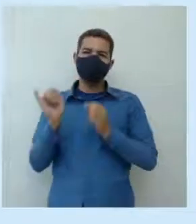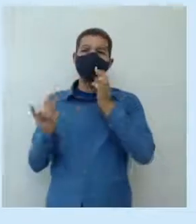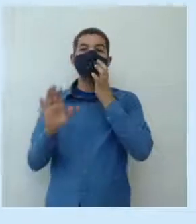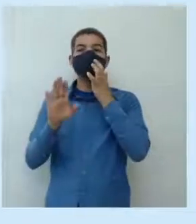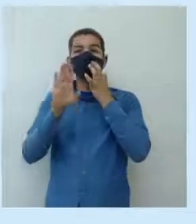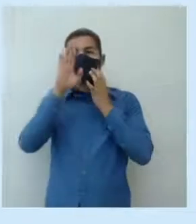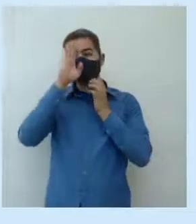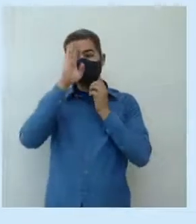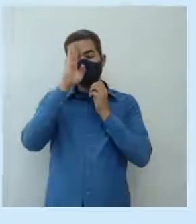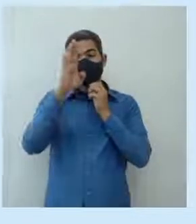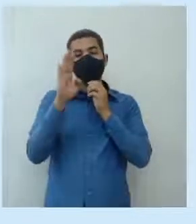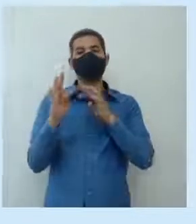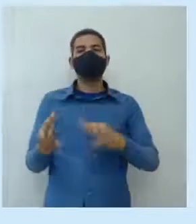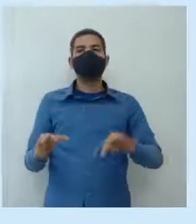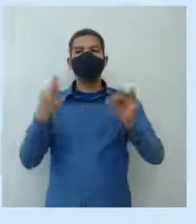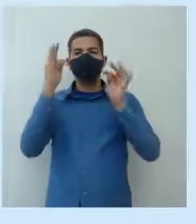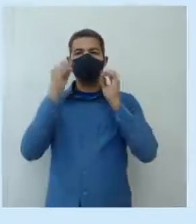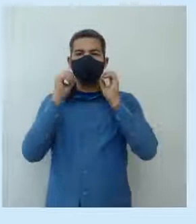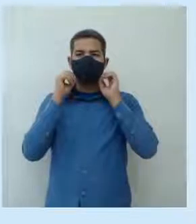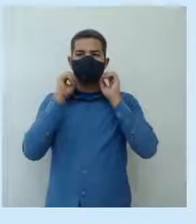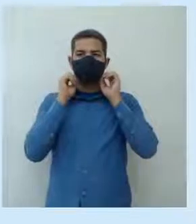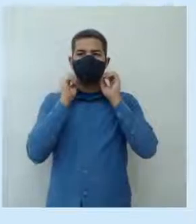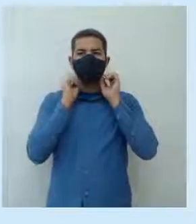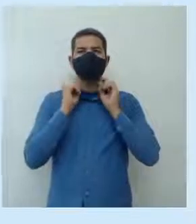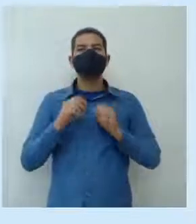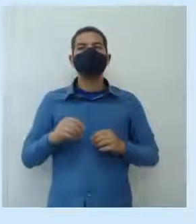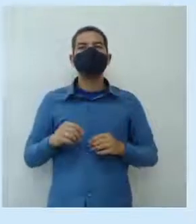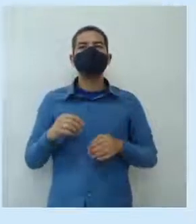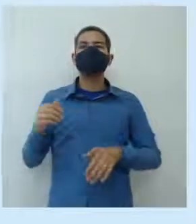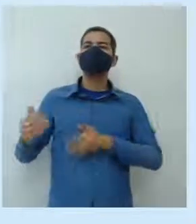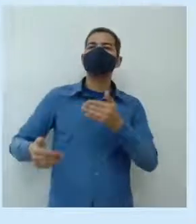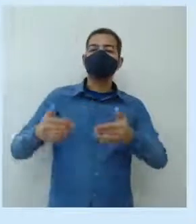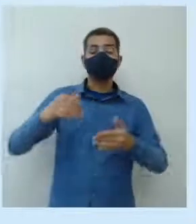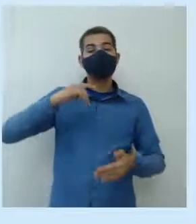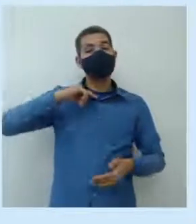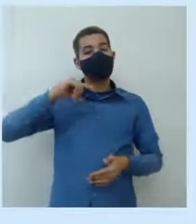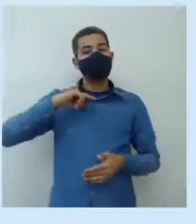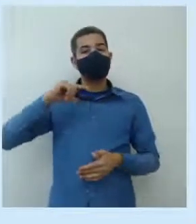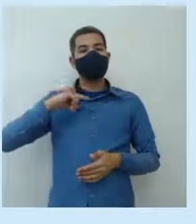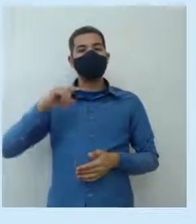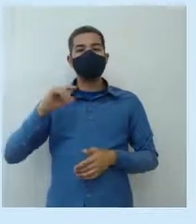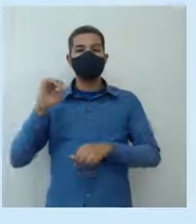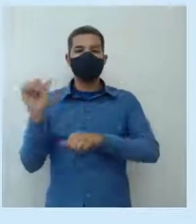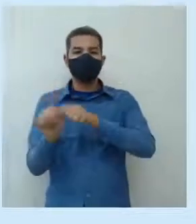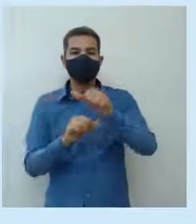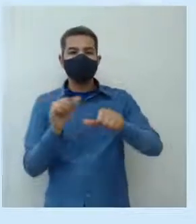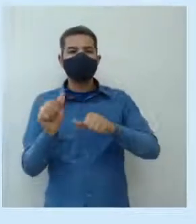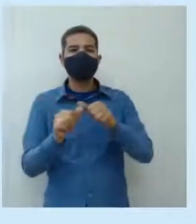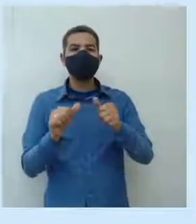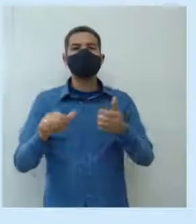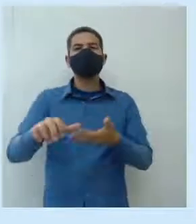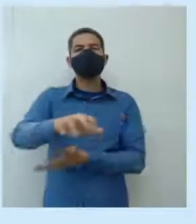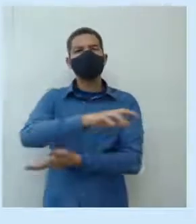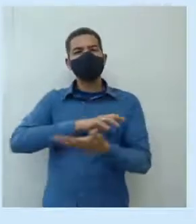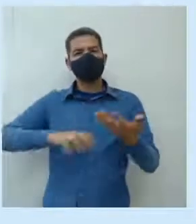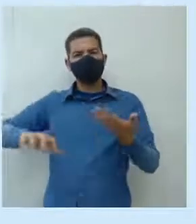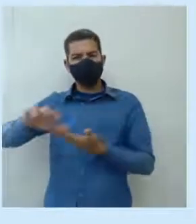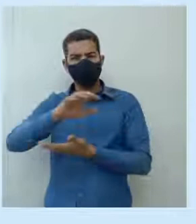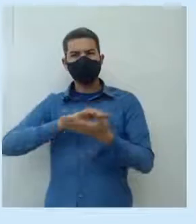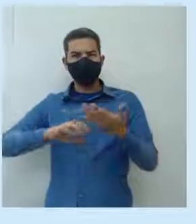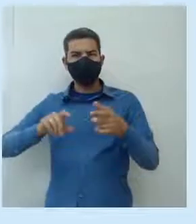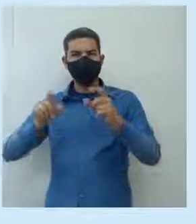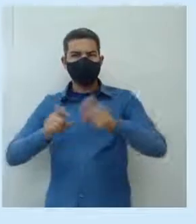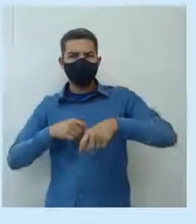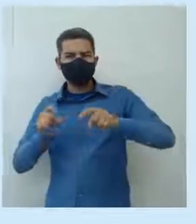principalmente tecnológico. Esses processos resultaram na modernização agrícola e também desencadearam a